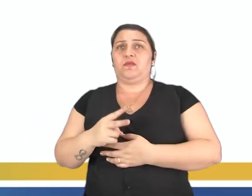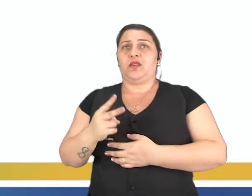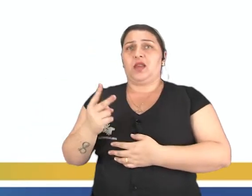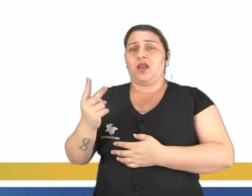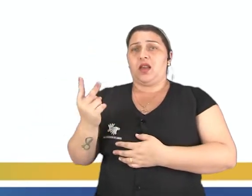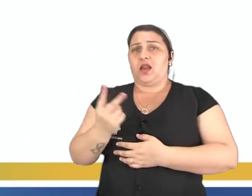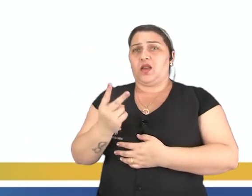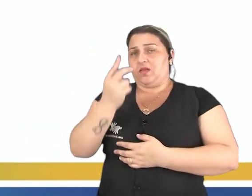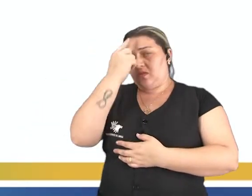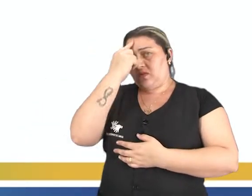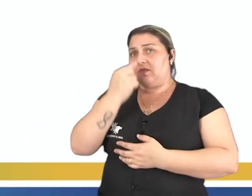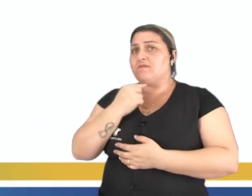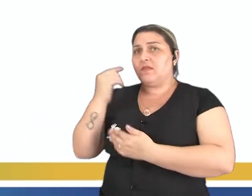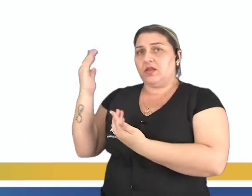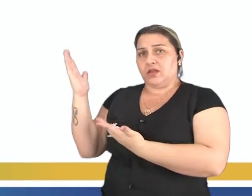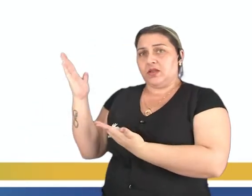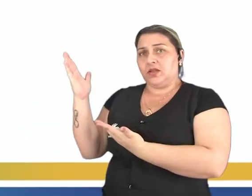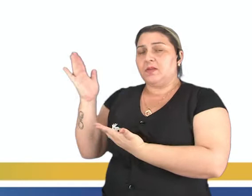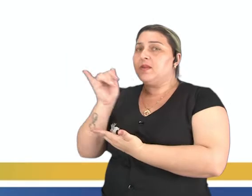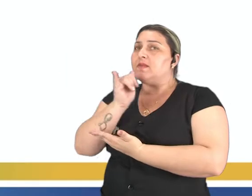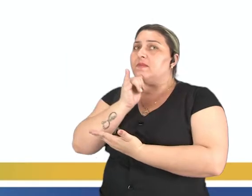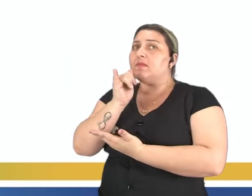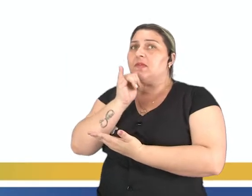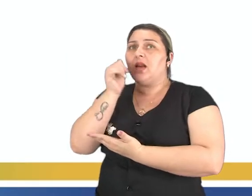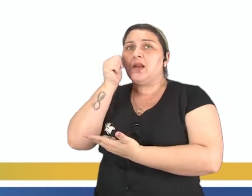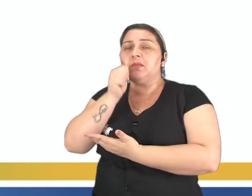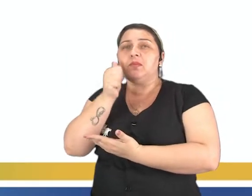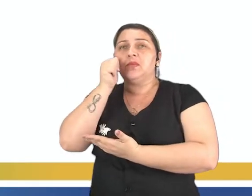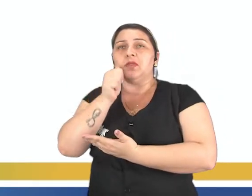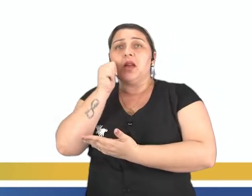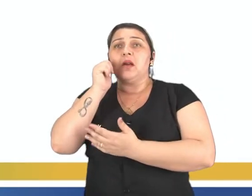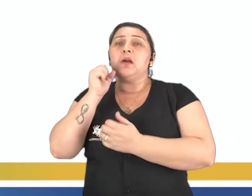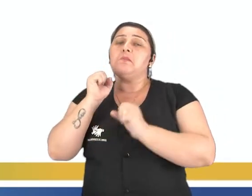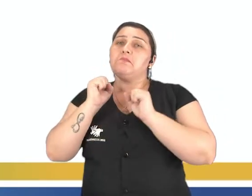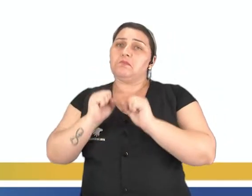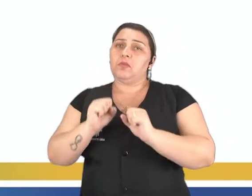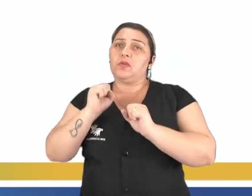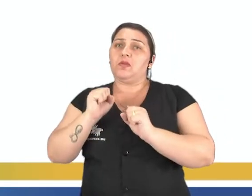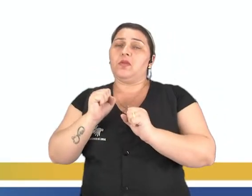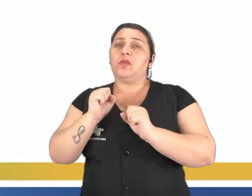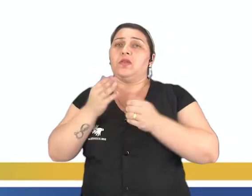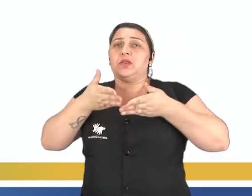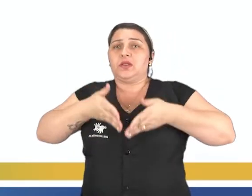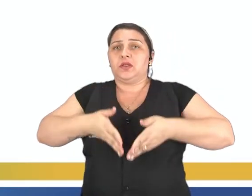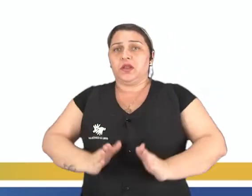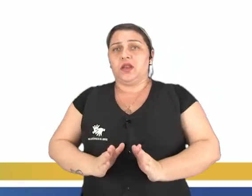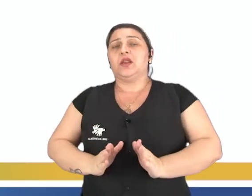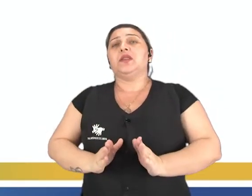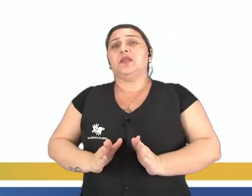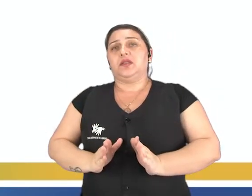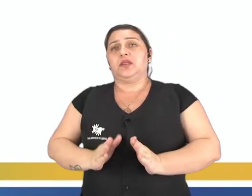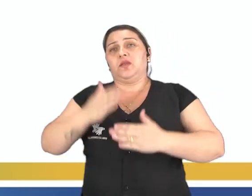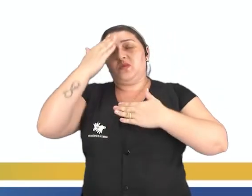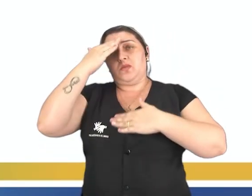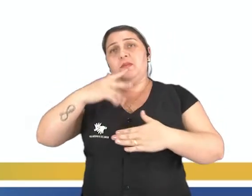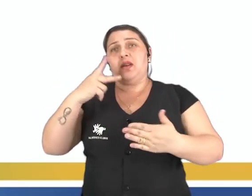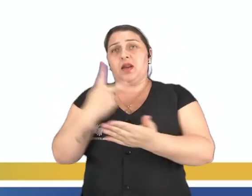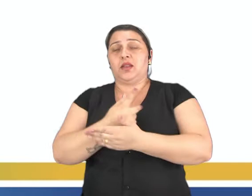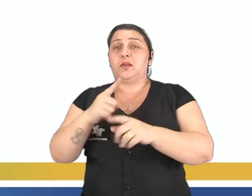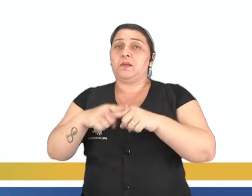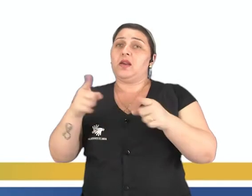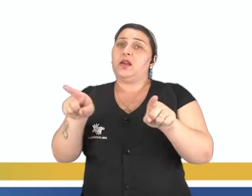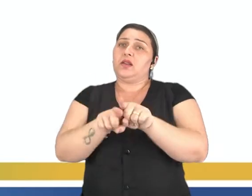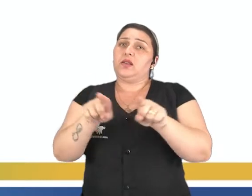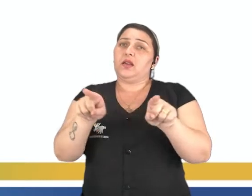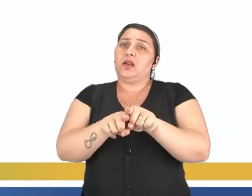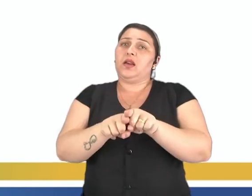imagens, a gente pode ver que, por exemplo, essa mulher aí, ela pode sim ter nascido com a má formação, mas também pode ter